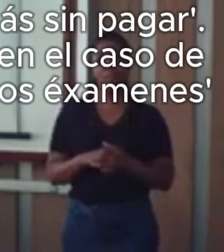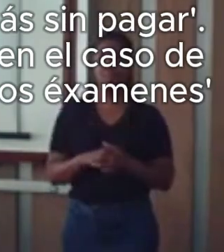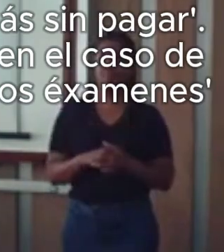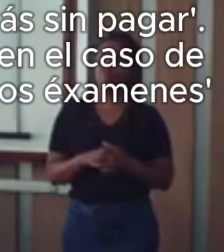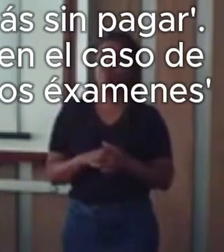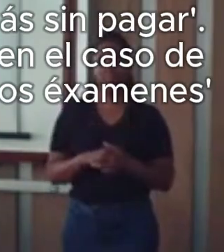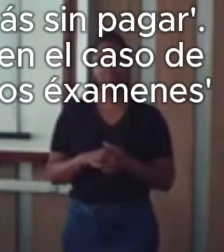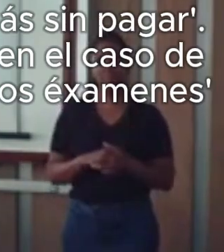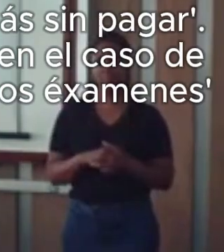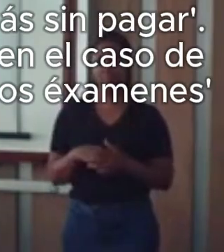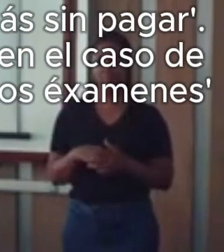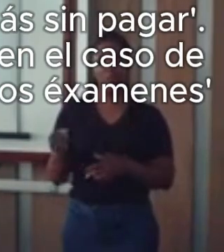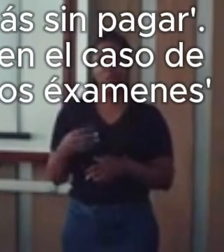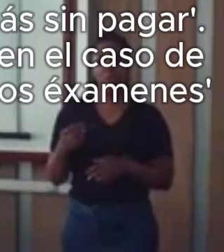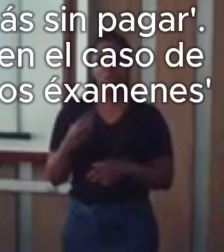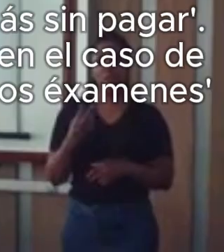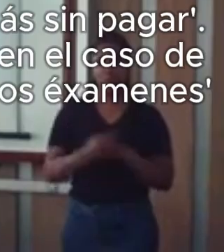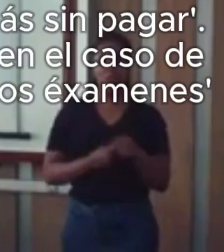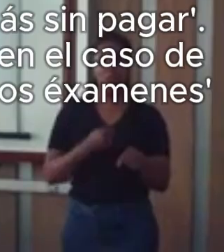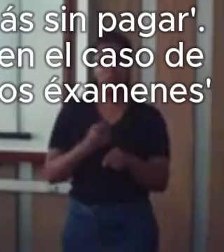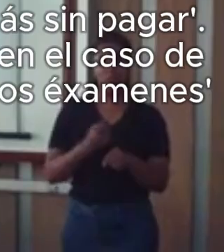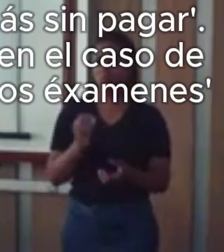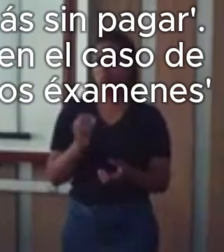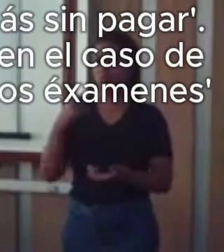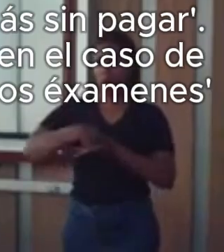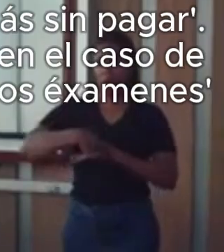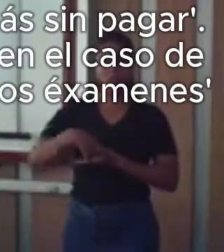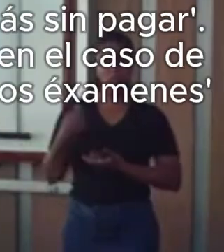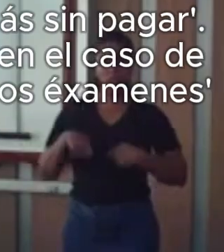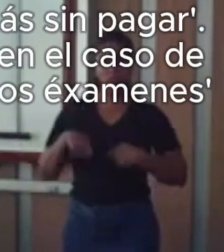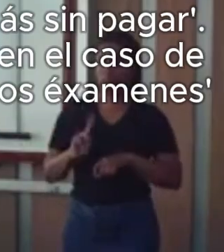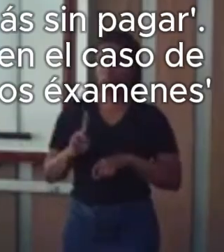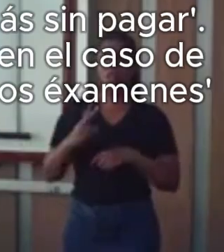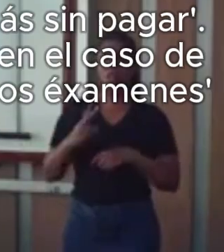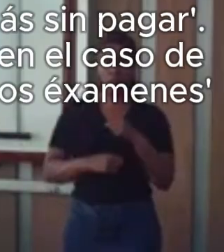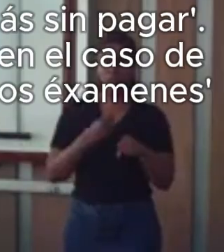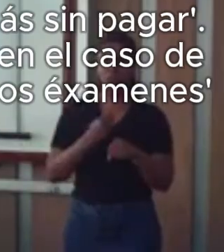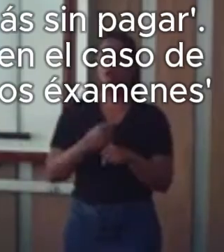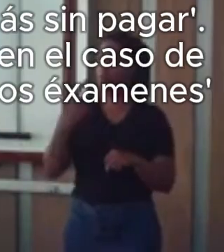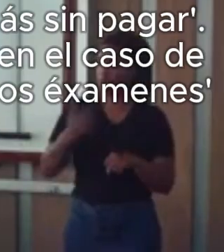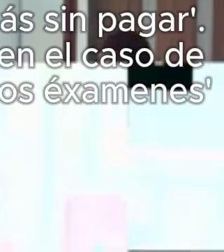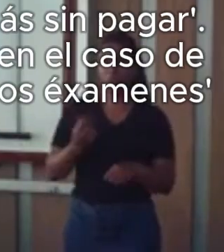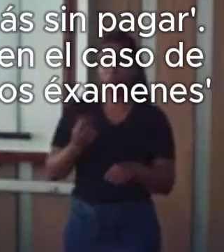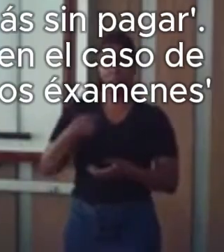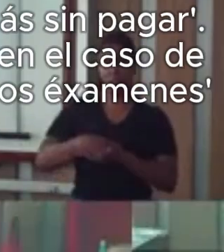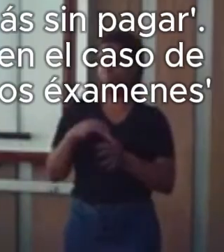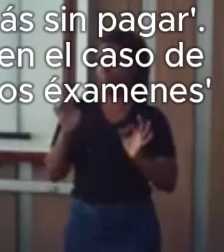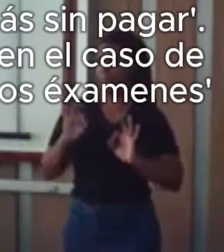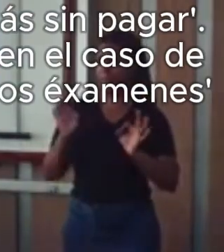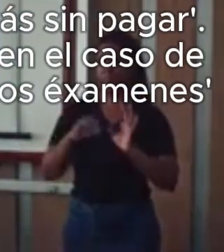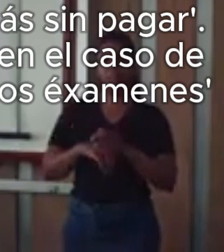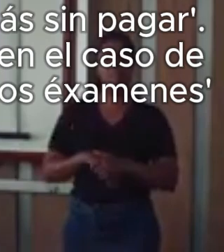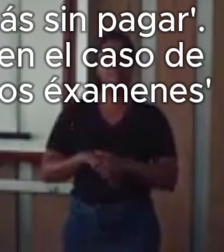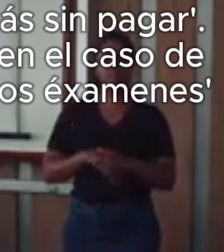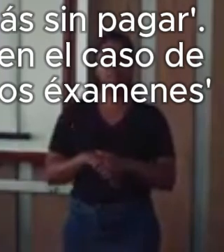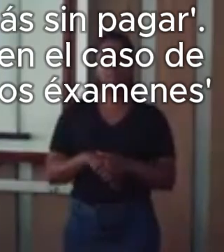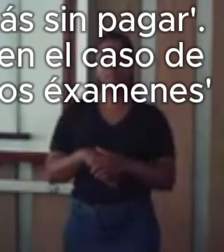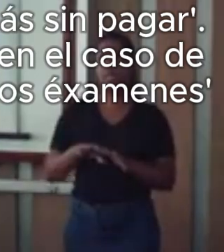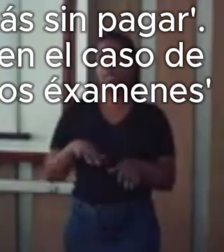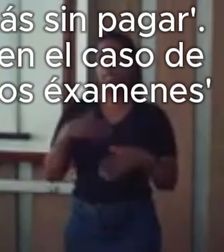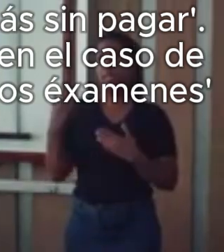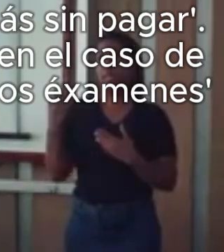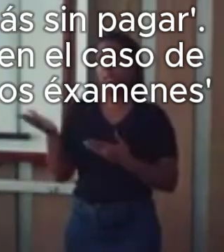Vamos renovar por mais 2 anos sem pagar. Tá bom. Aí, depois de 2 anos, vamos renovar sem pagar. E aqui, no